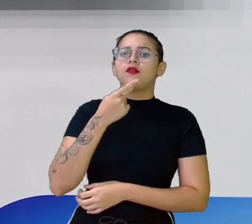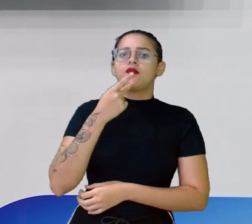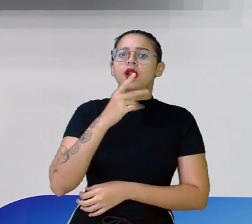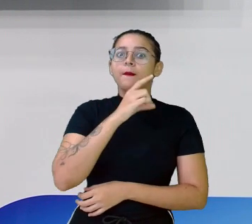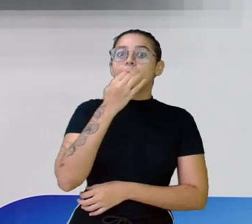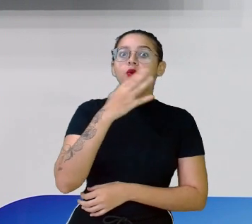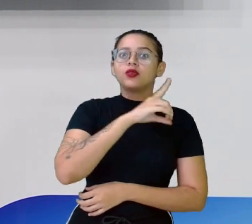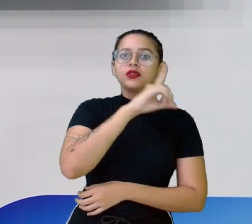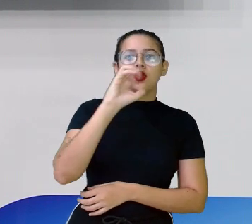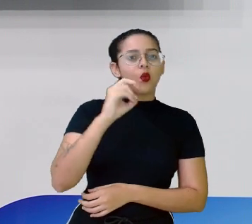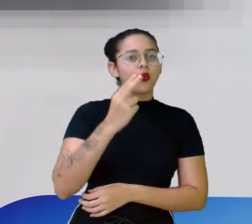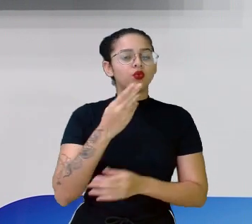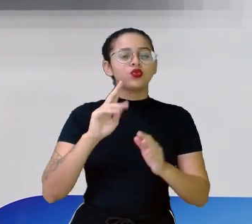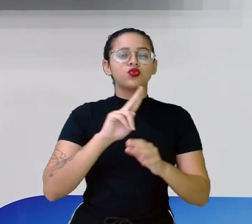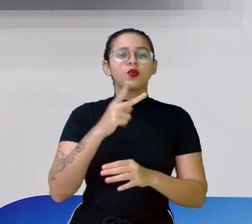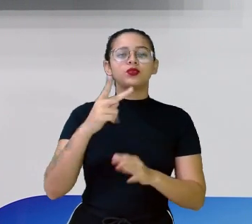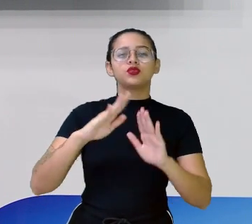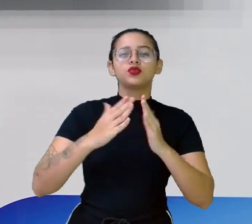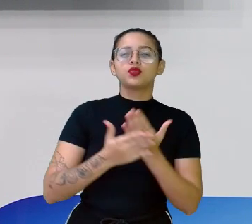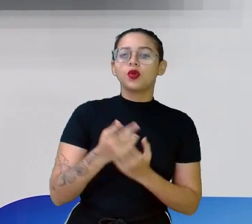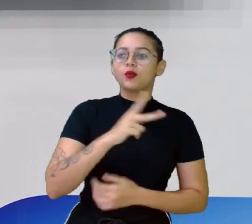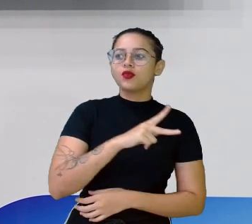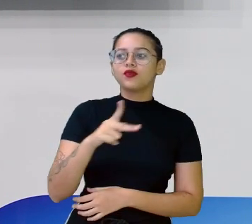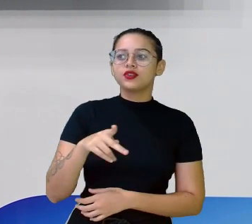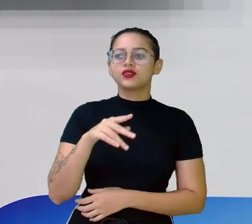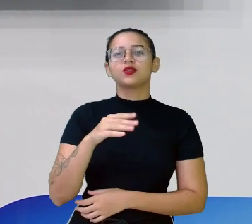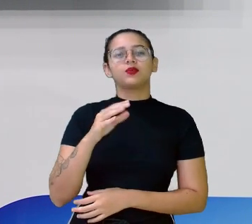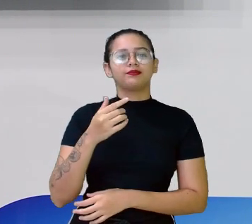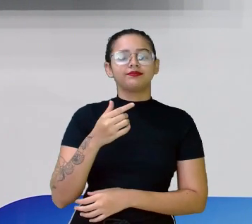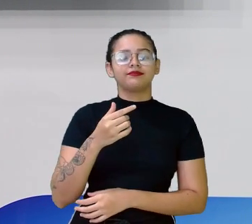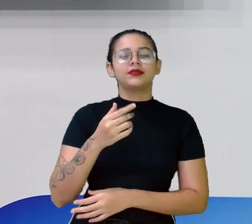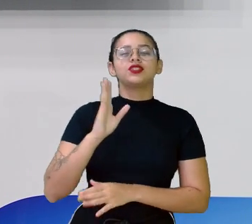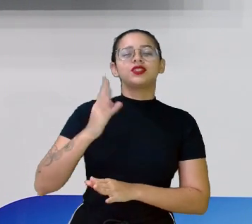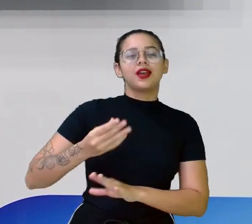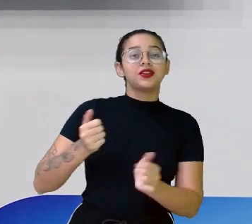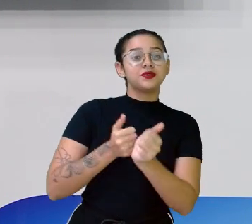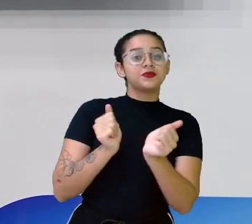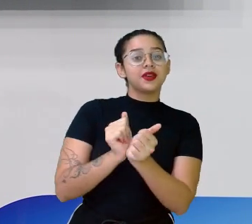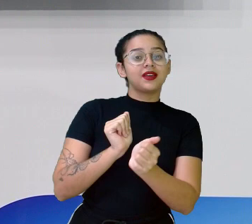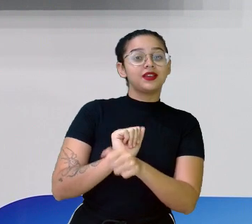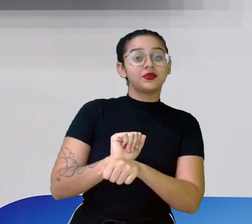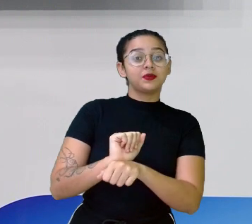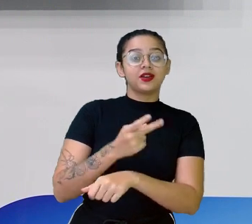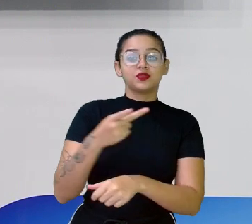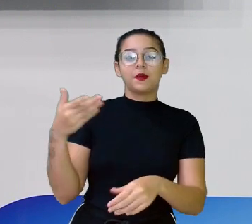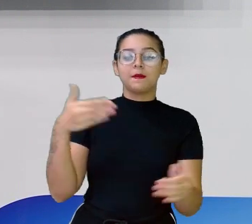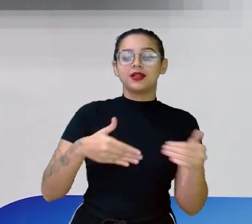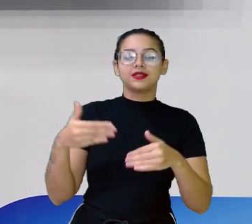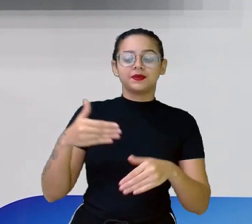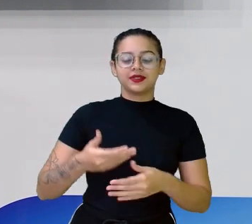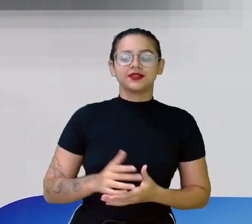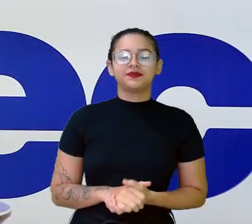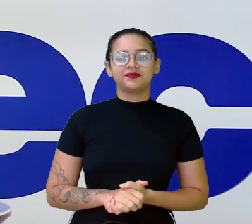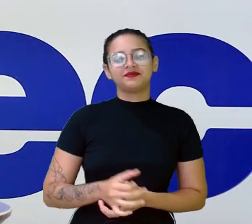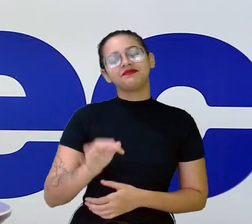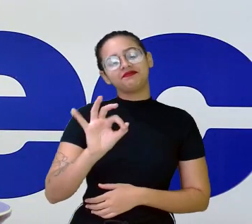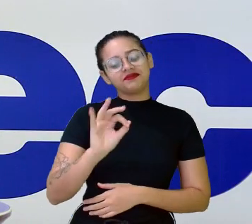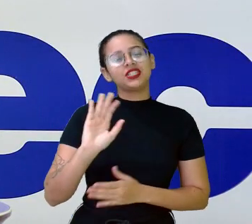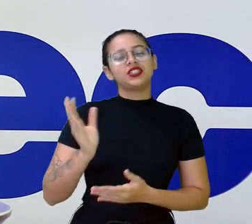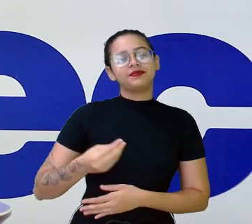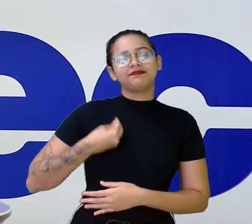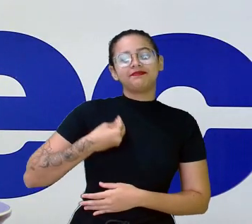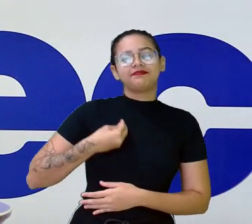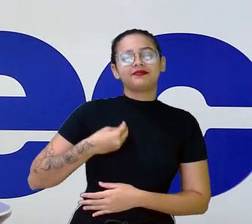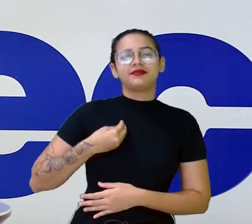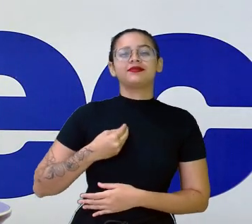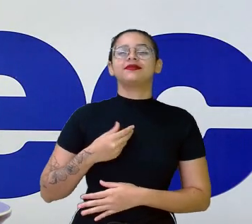que o professor Givanildo já está aqui a caráter, esperando aí a tua participação. Não é isso, professor? É isso, já estou por aqui,